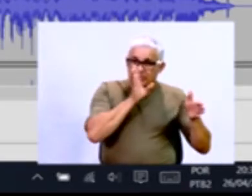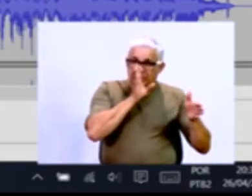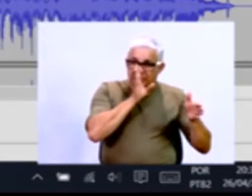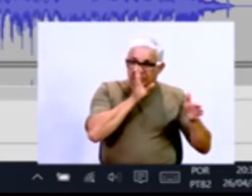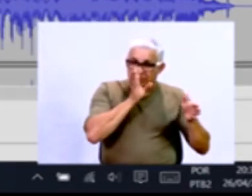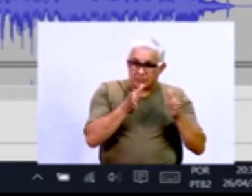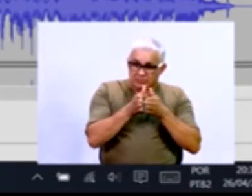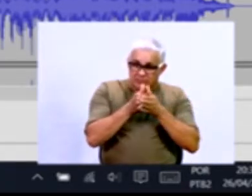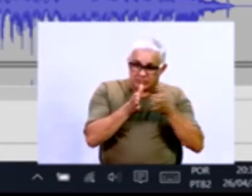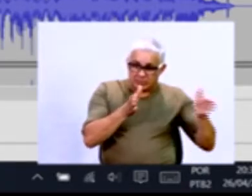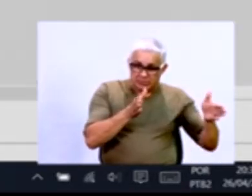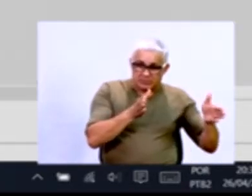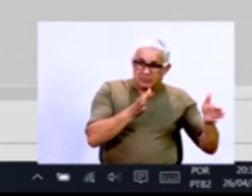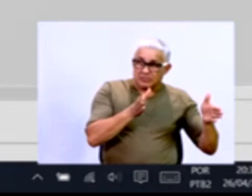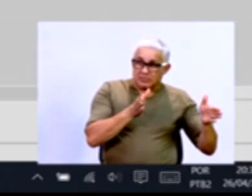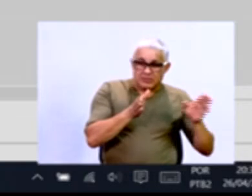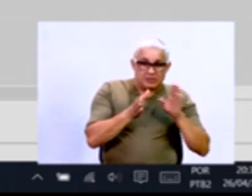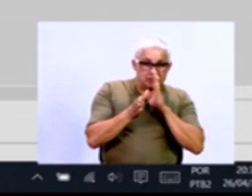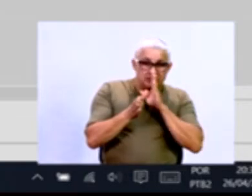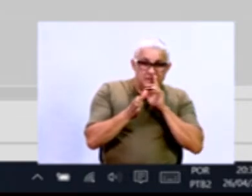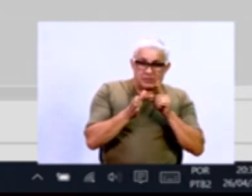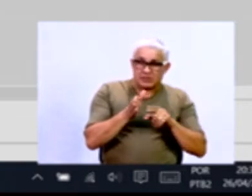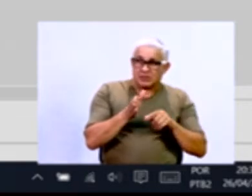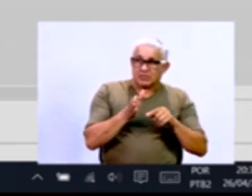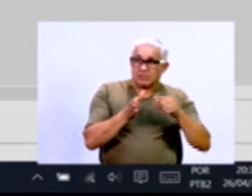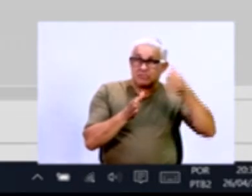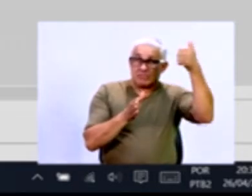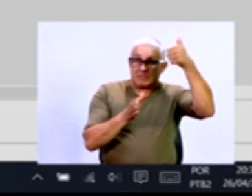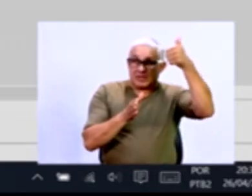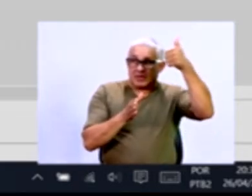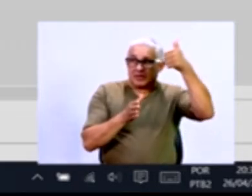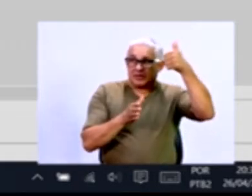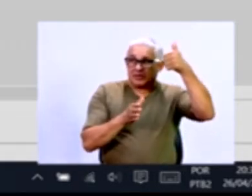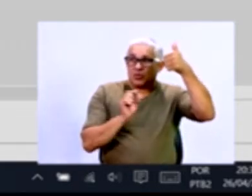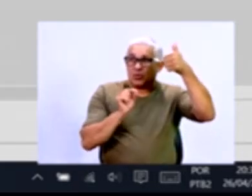E aí, o que vai acontecer? Aqui na primeira faixa...